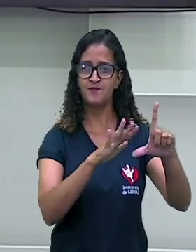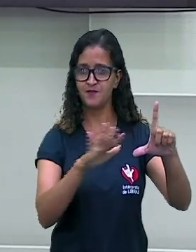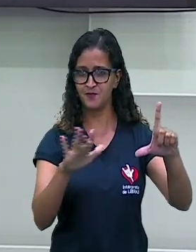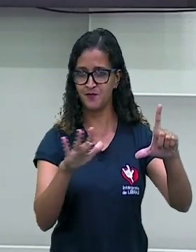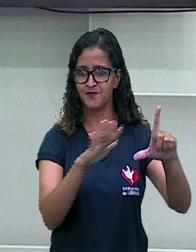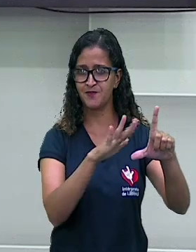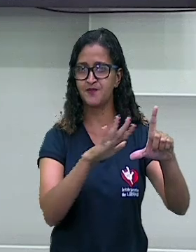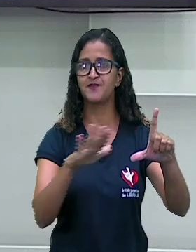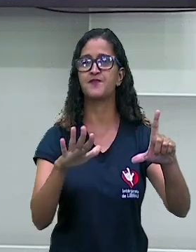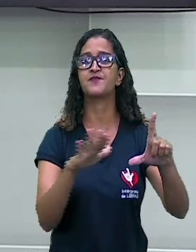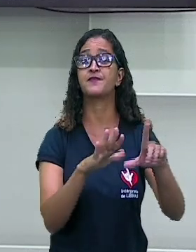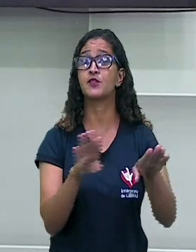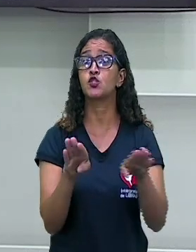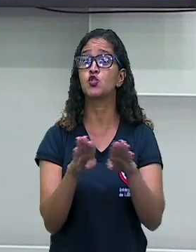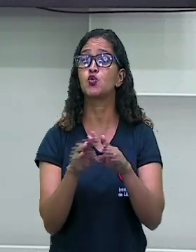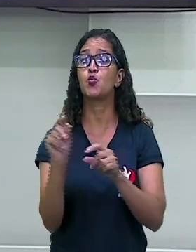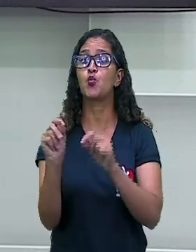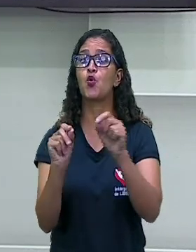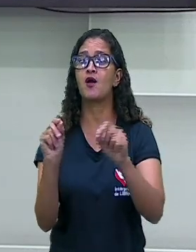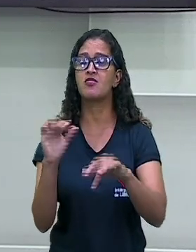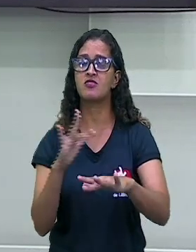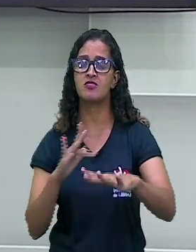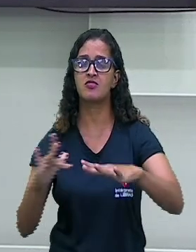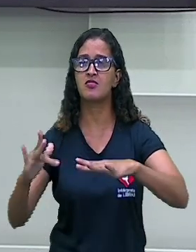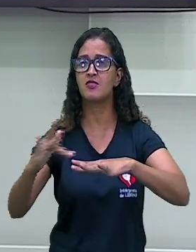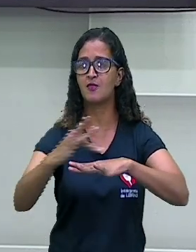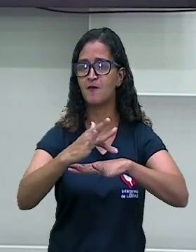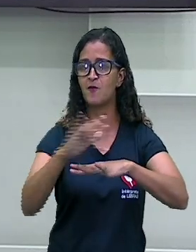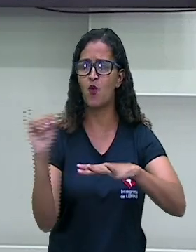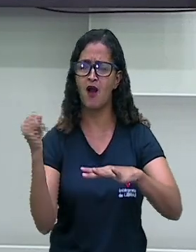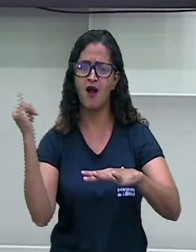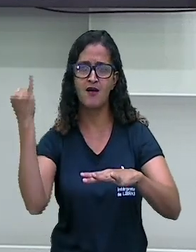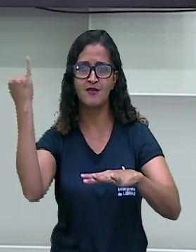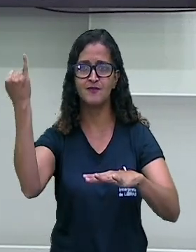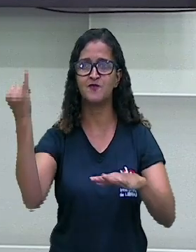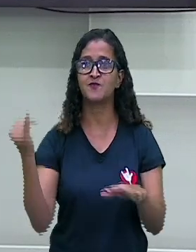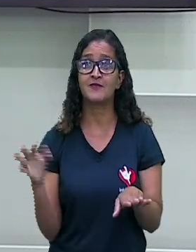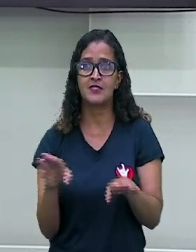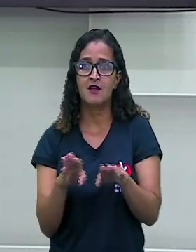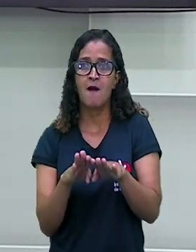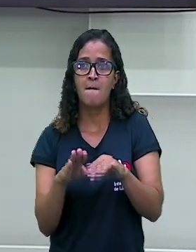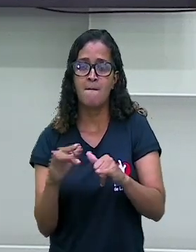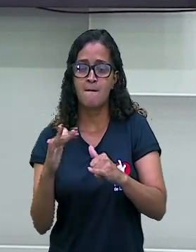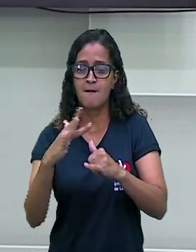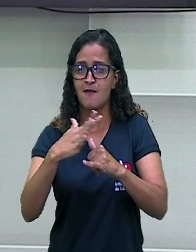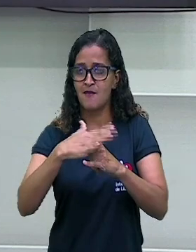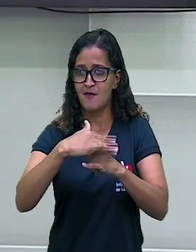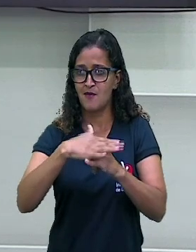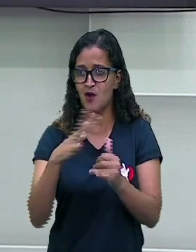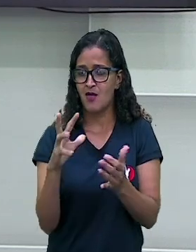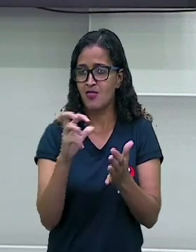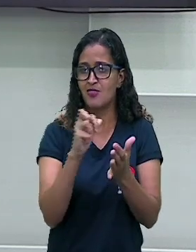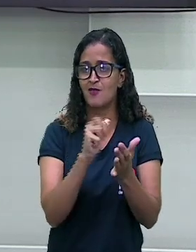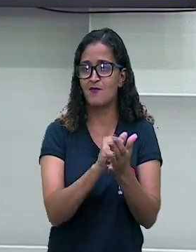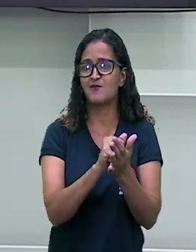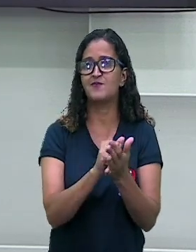imagem que aparece no canto da tela, acesse nossas redes sociais e se inscreva em nosso